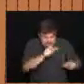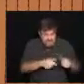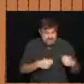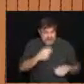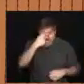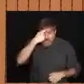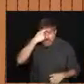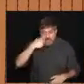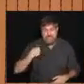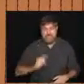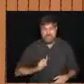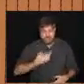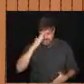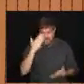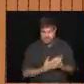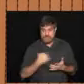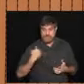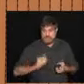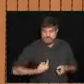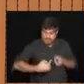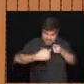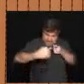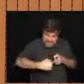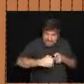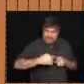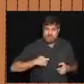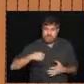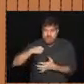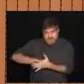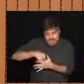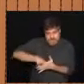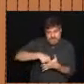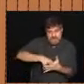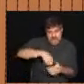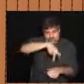o grande desafio das nações que estão lutando